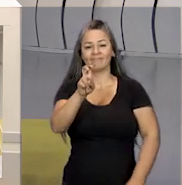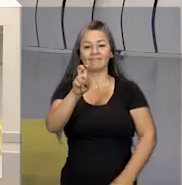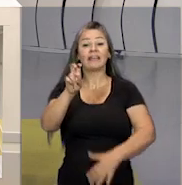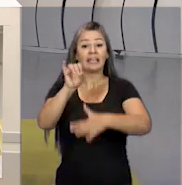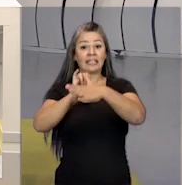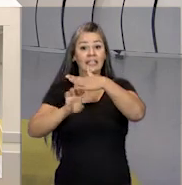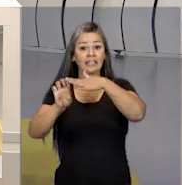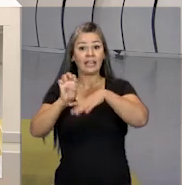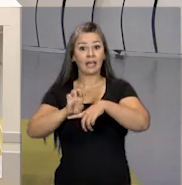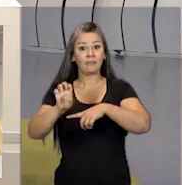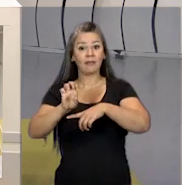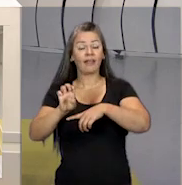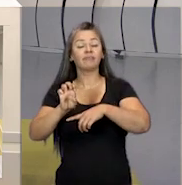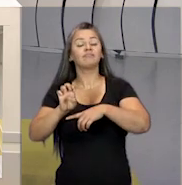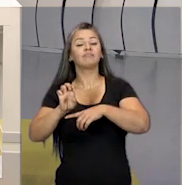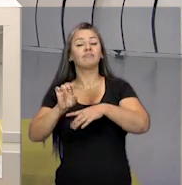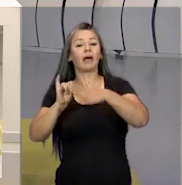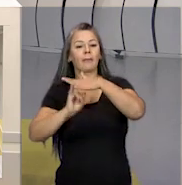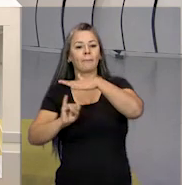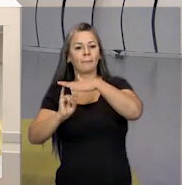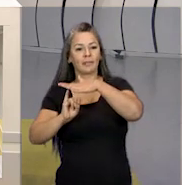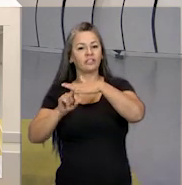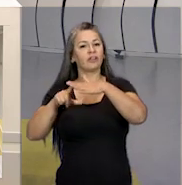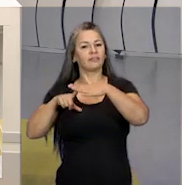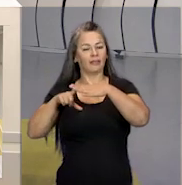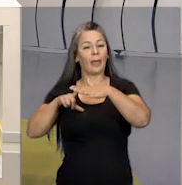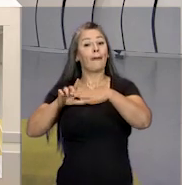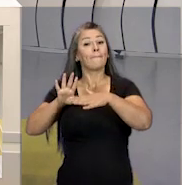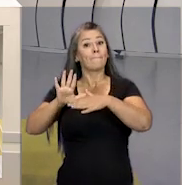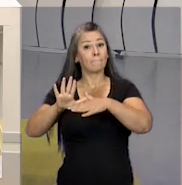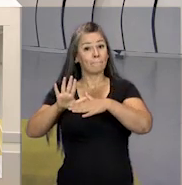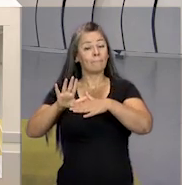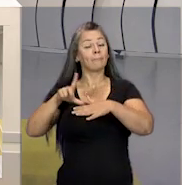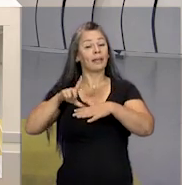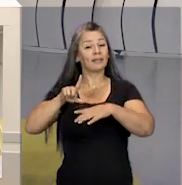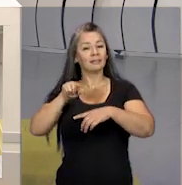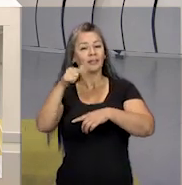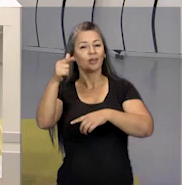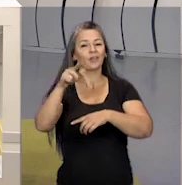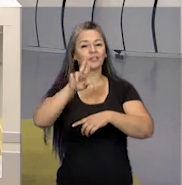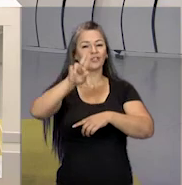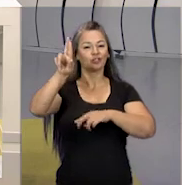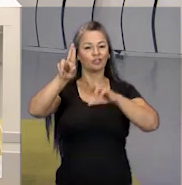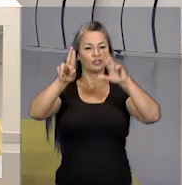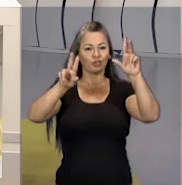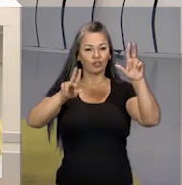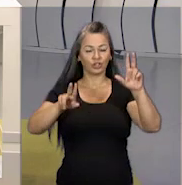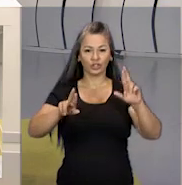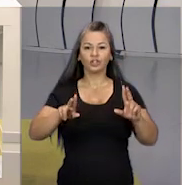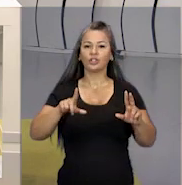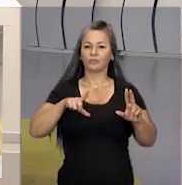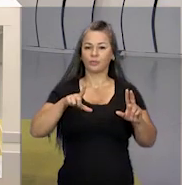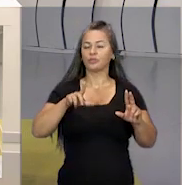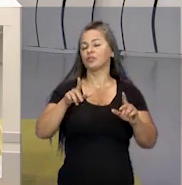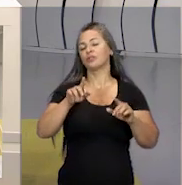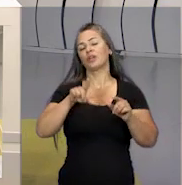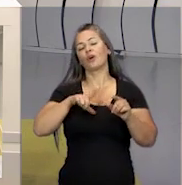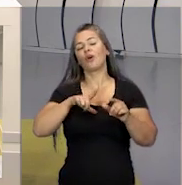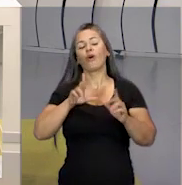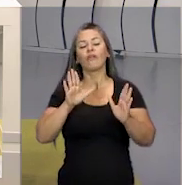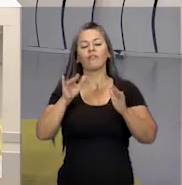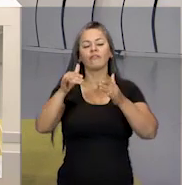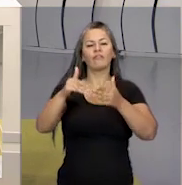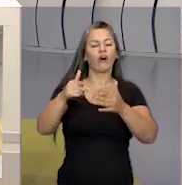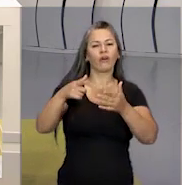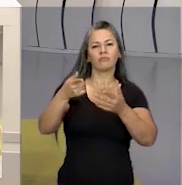muito. Porém, a gente também pode falar daquelas não oficiais e de grande relevância, principalmente questão histórica, cultural, econômica em